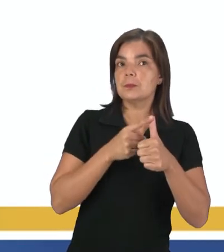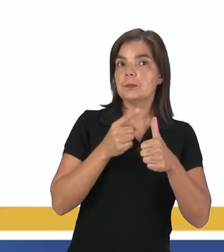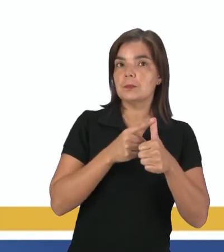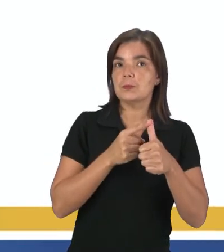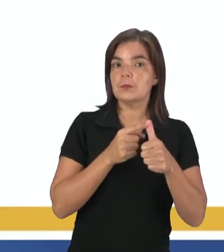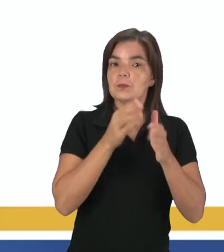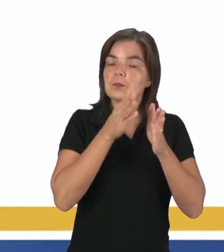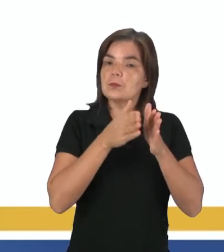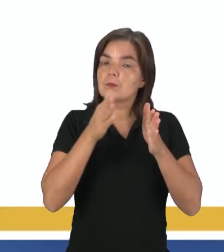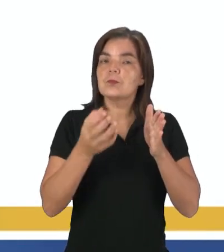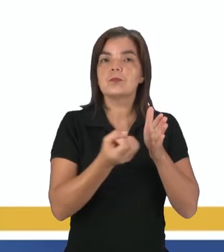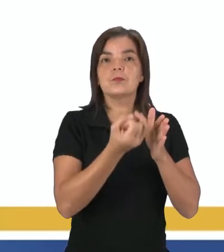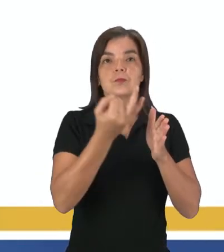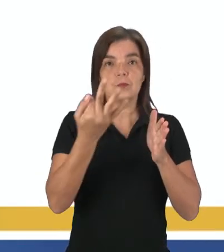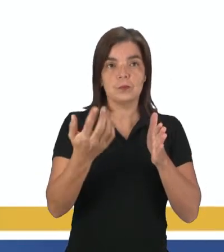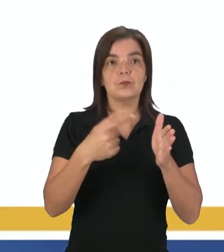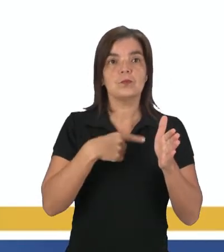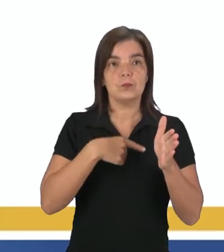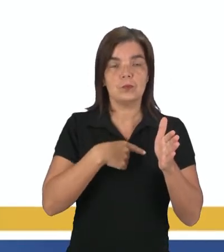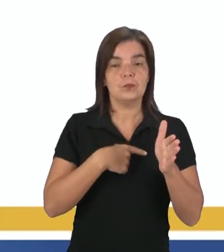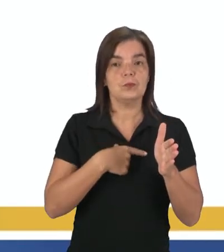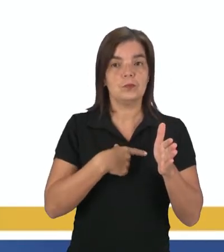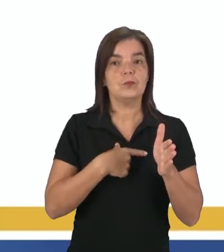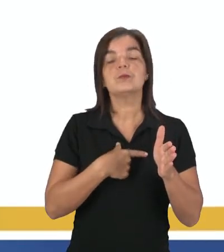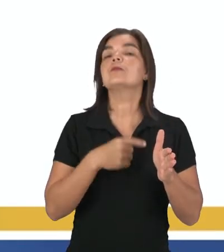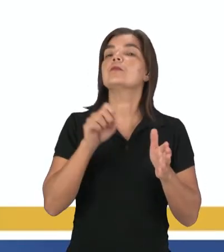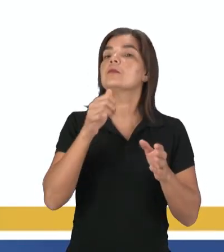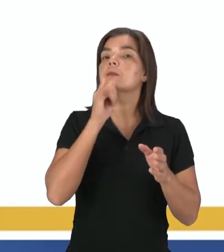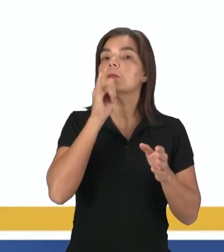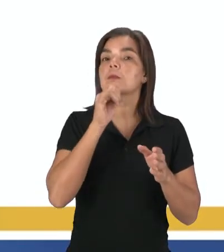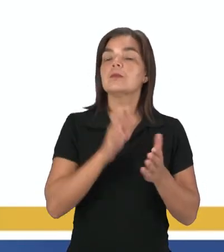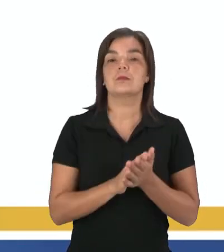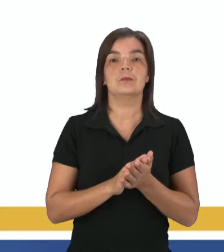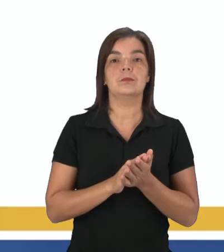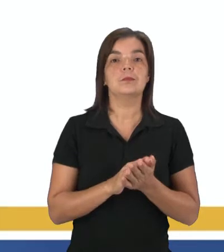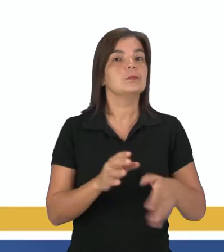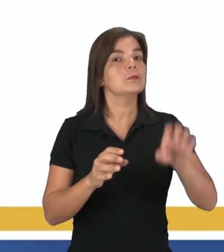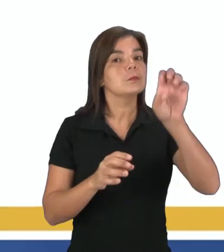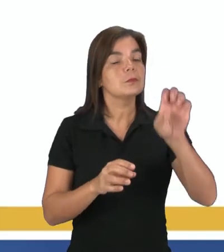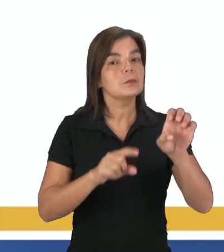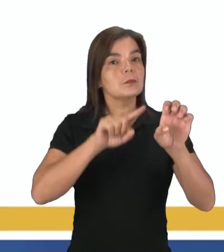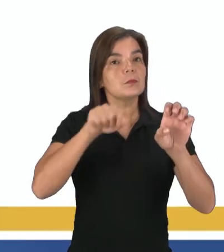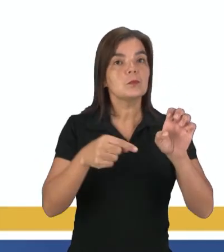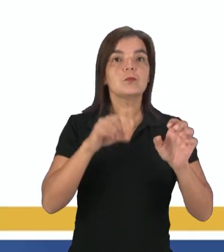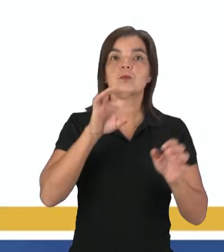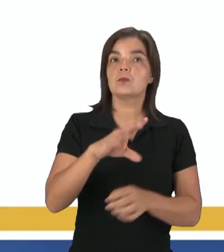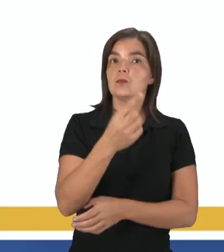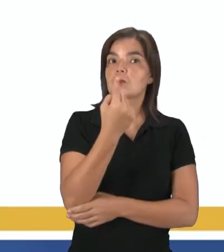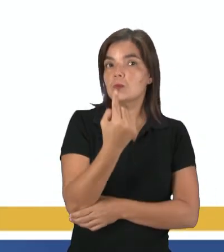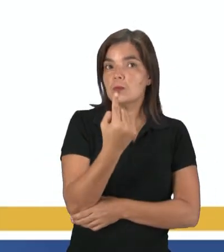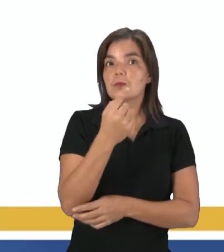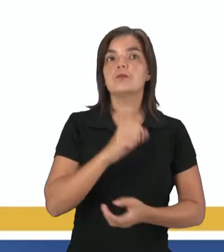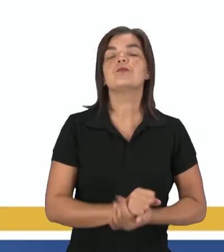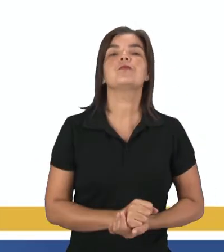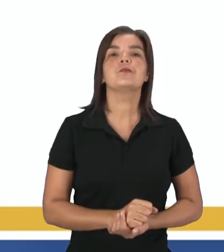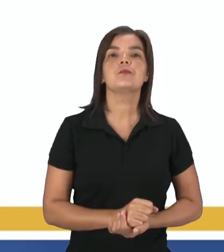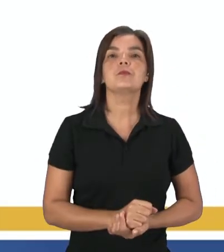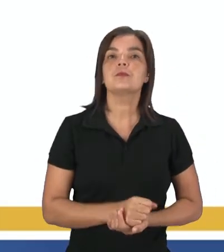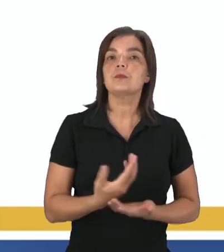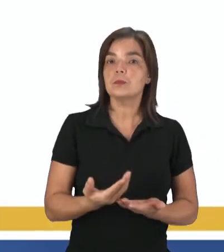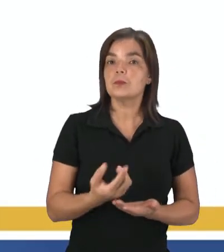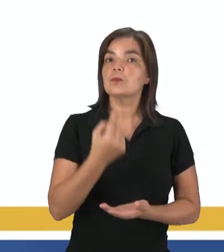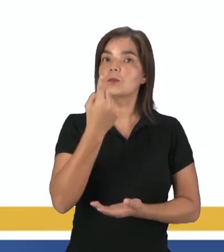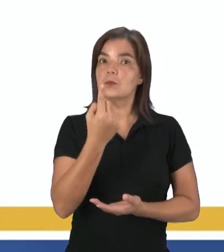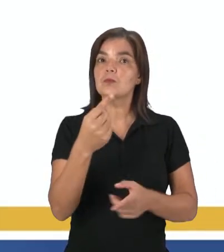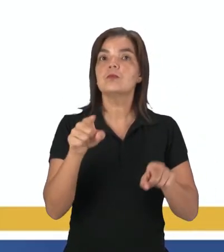Primeiro, são posicionadas as unidades que estão no lado esquerdo da vírgula. Neste caso é apenas um 1. Vamos para o